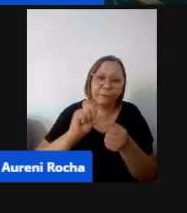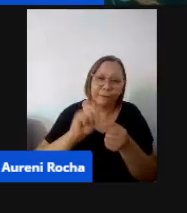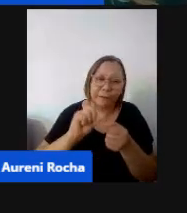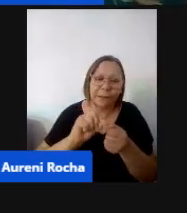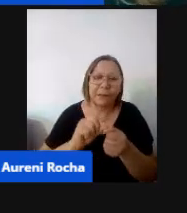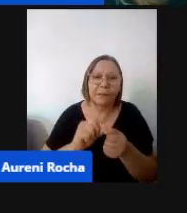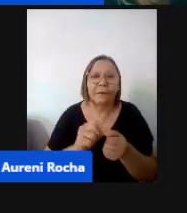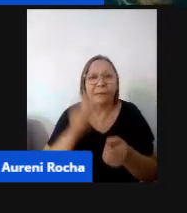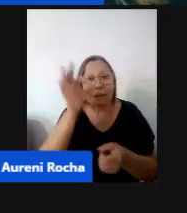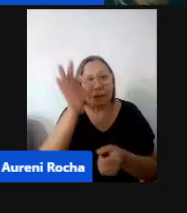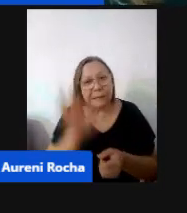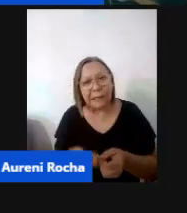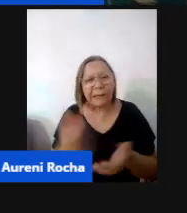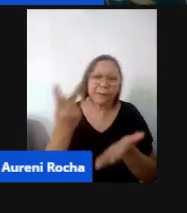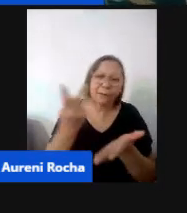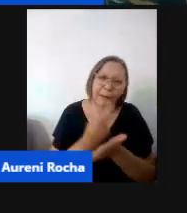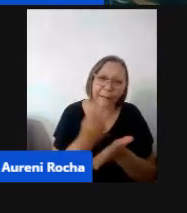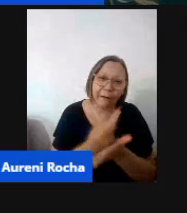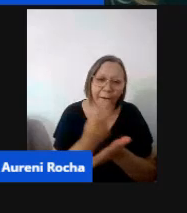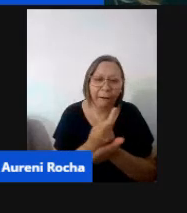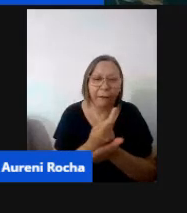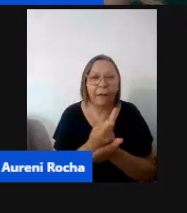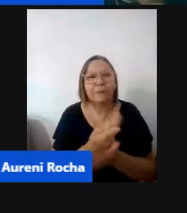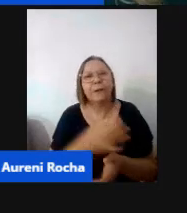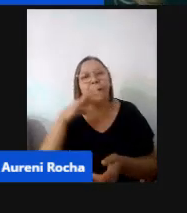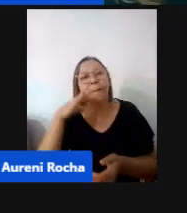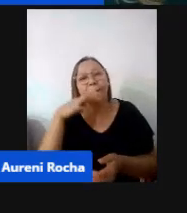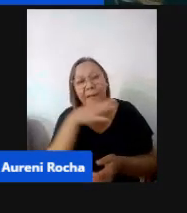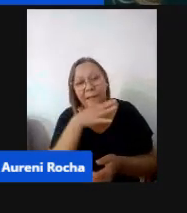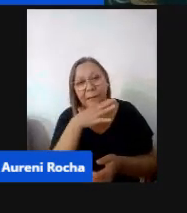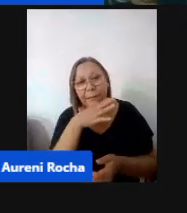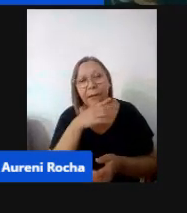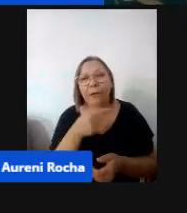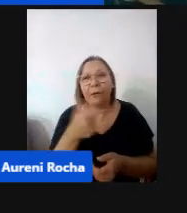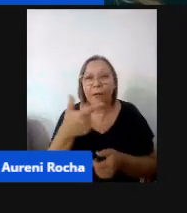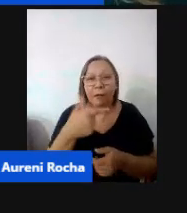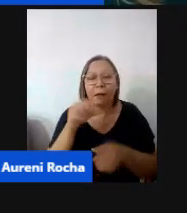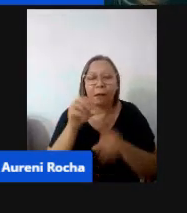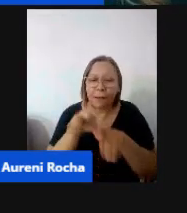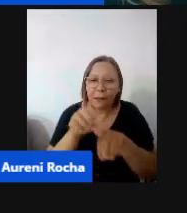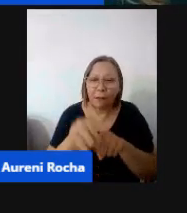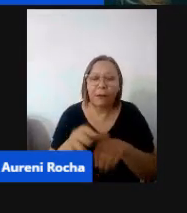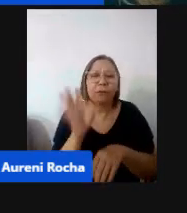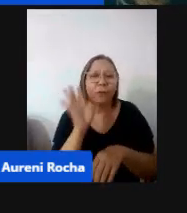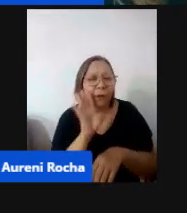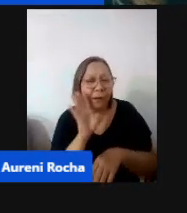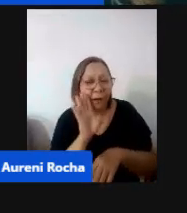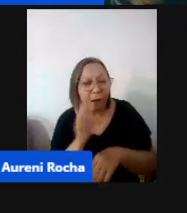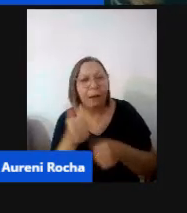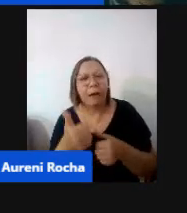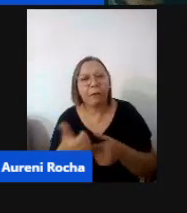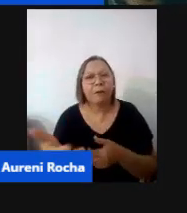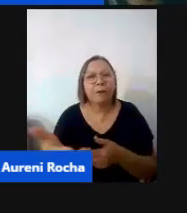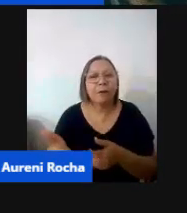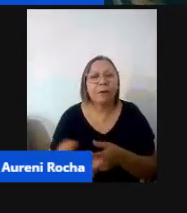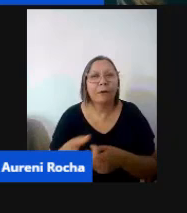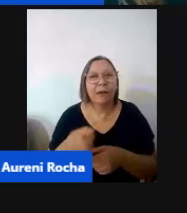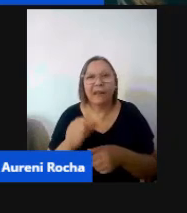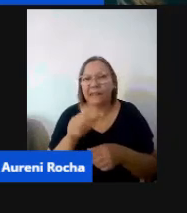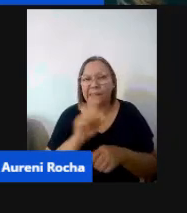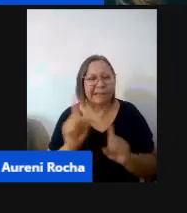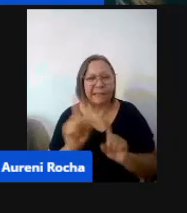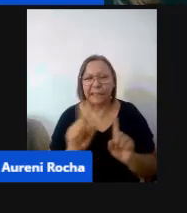errando, percebendo que aquela aula ficou legal, que a aula fluiu, ou que não, essa aula não fluiu, ou eu posso mudar